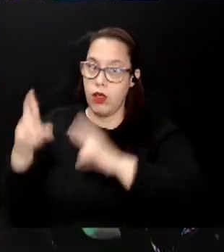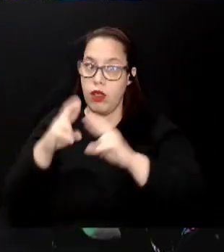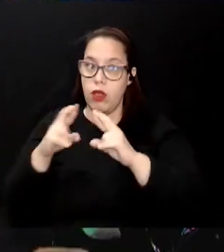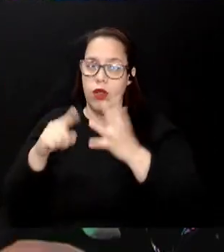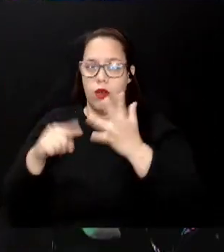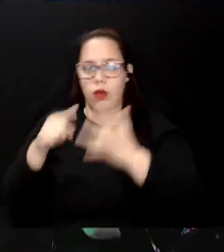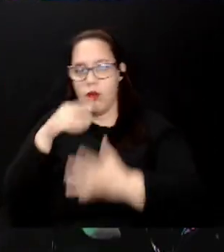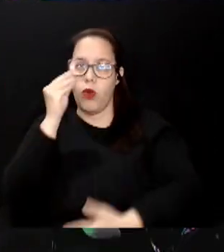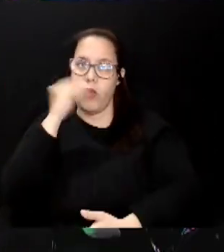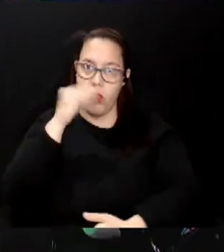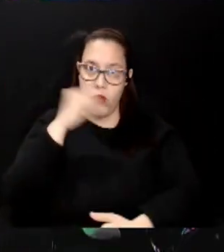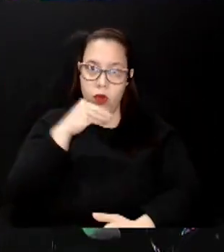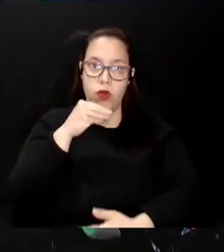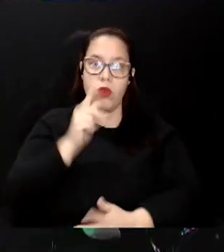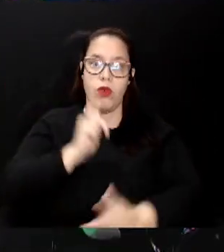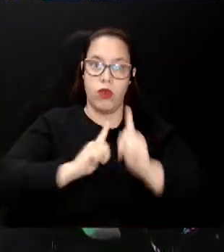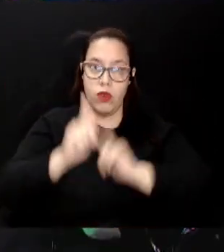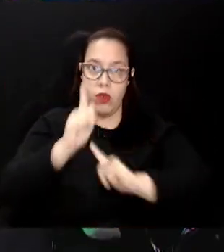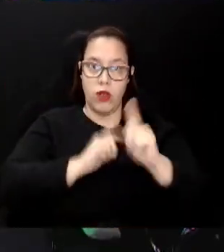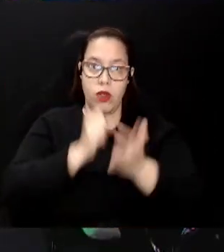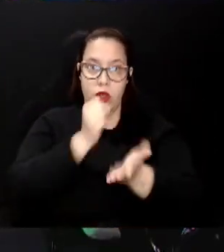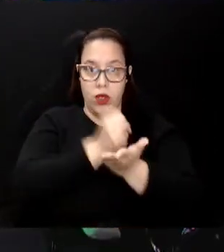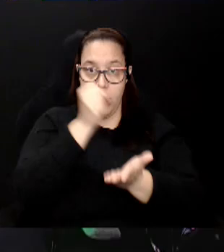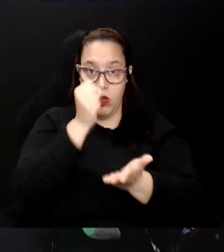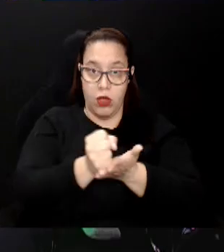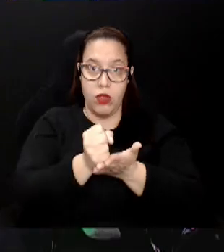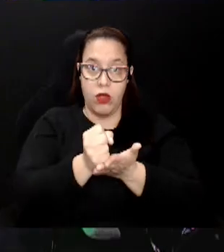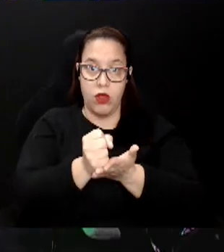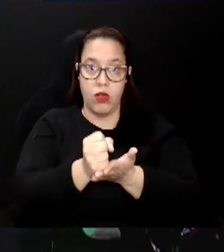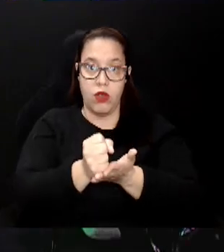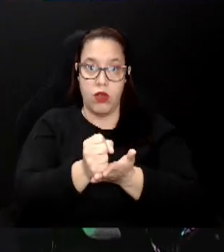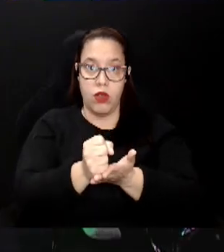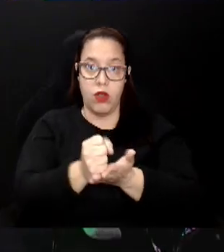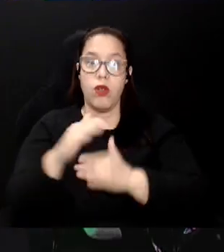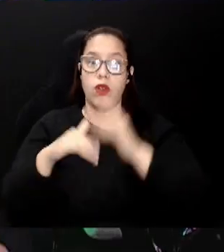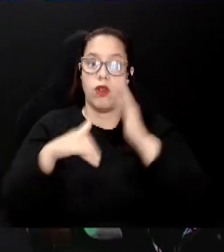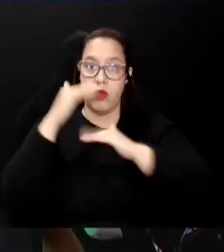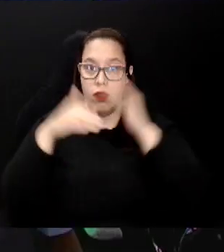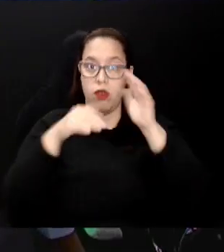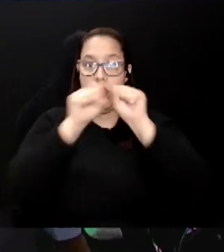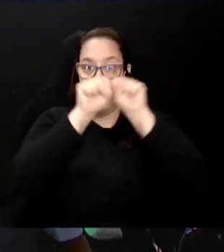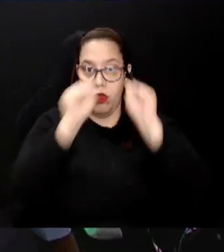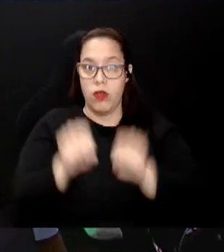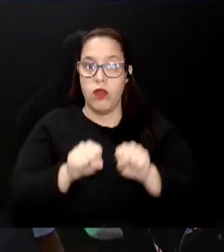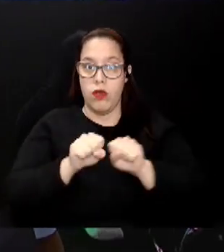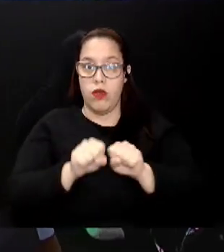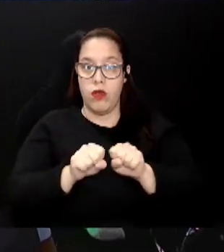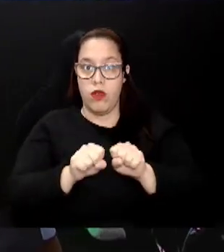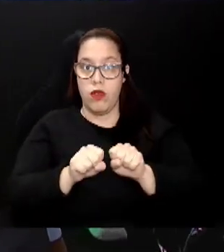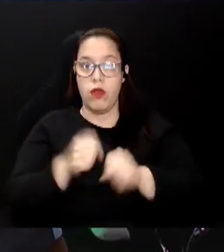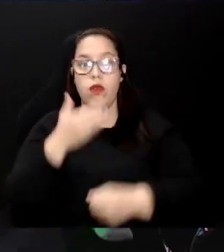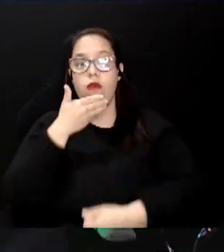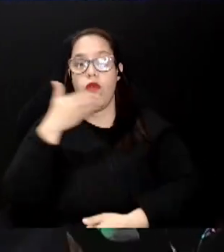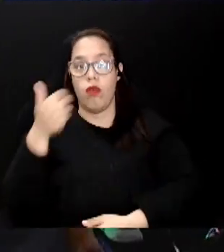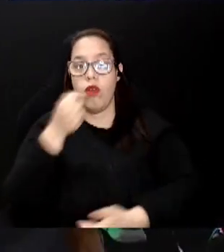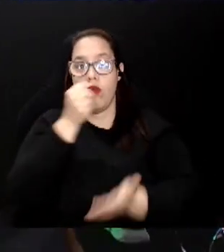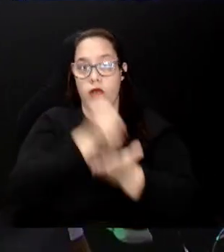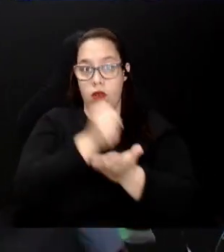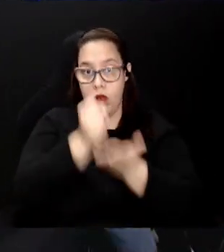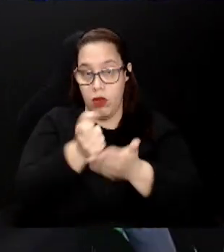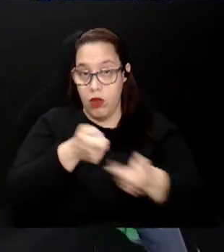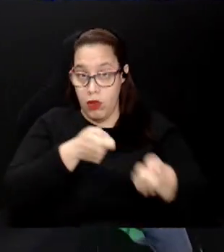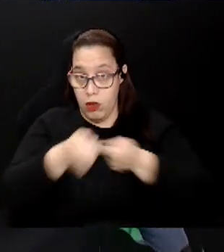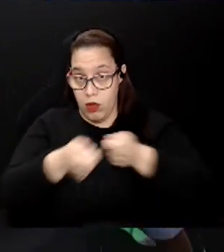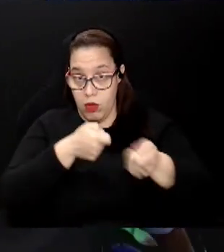na gestão dos contratos da Câmara. Então, desenvolveu uma sistemática que aprimora esses controles e desenvolveu um software